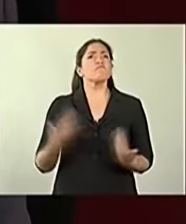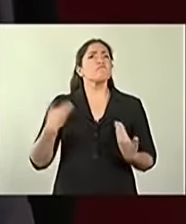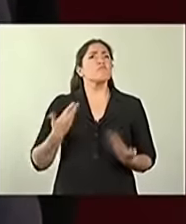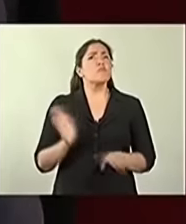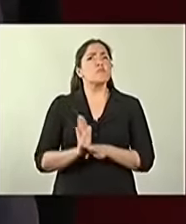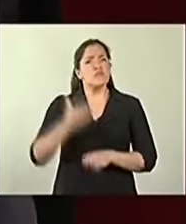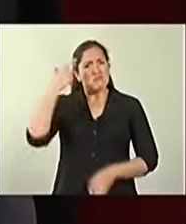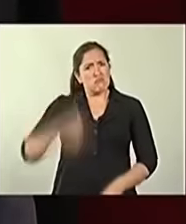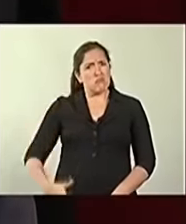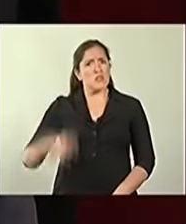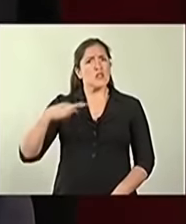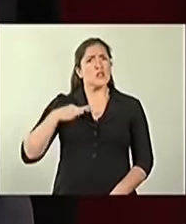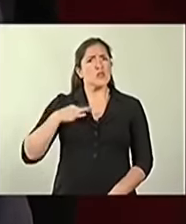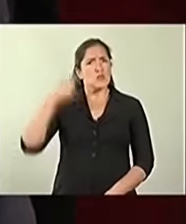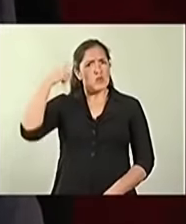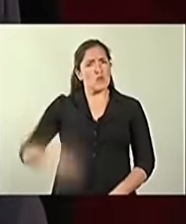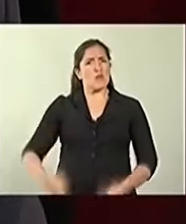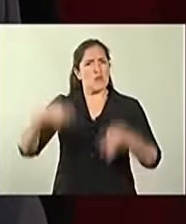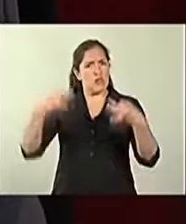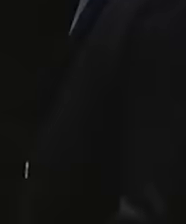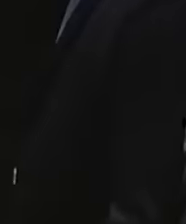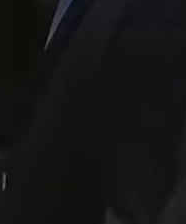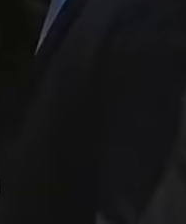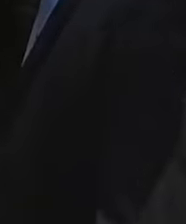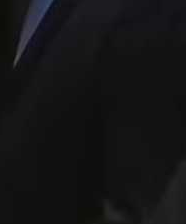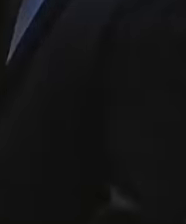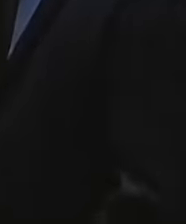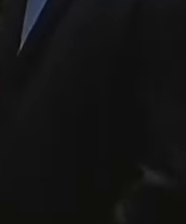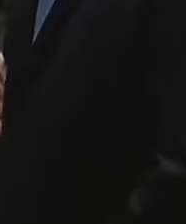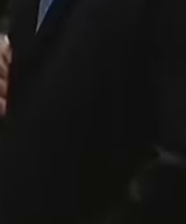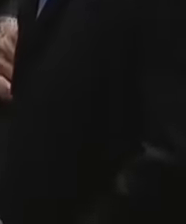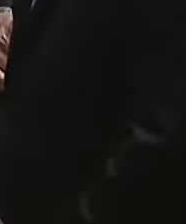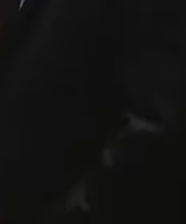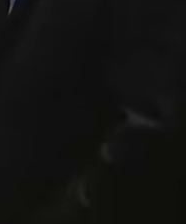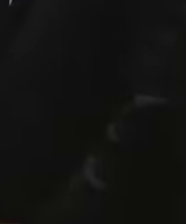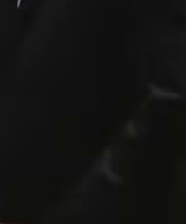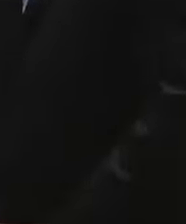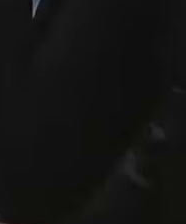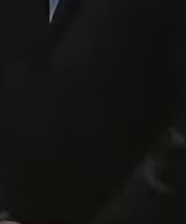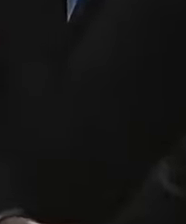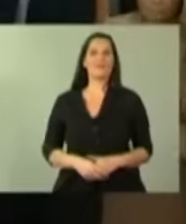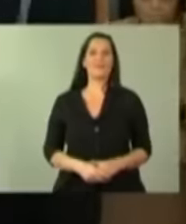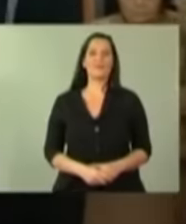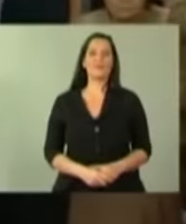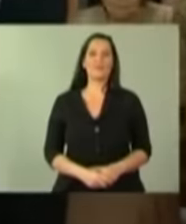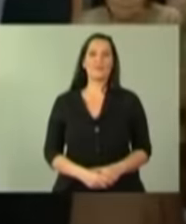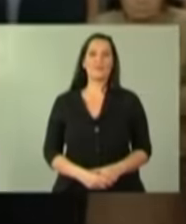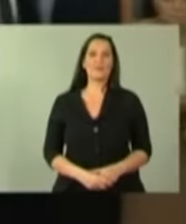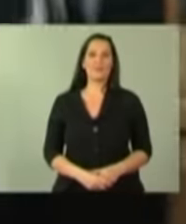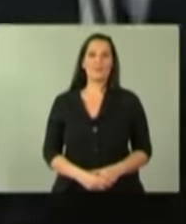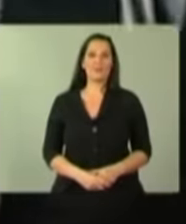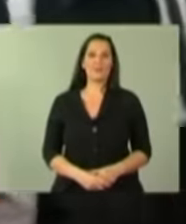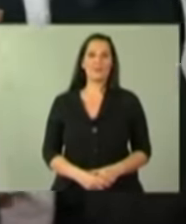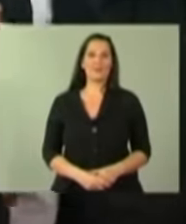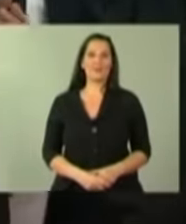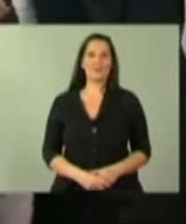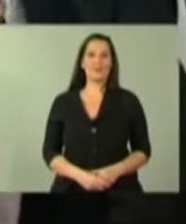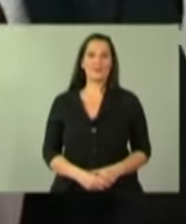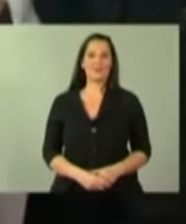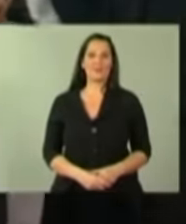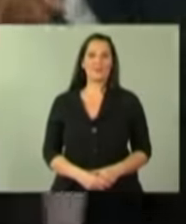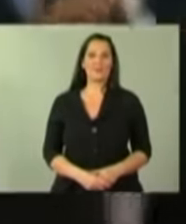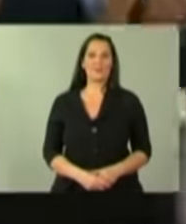e empresarial para governar. Ele é engenheiro e fundou o partido Compromisso pela Mudança, que mais tarde se tornou no